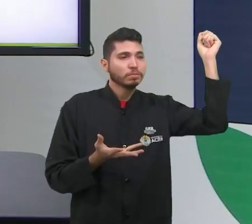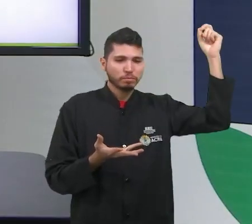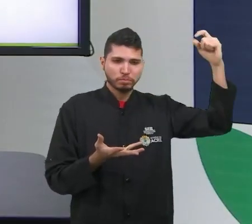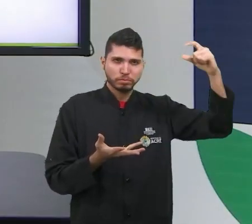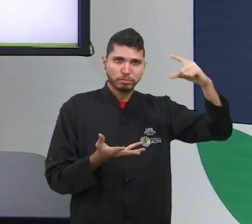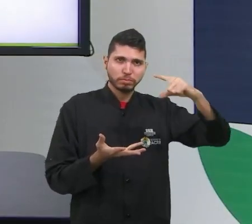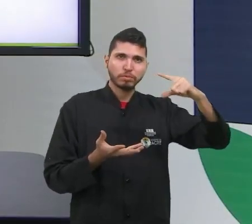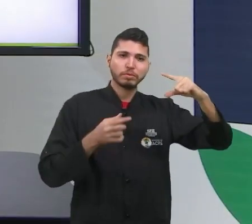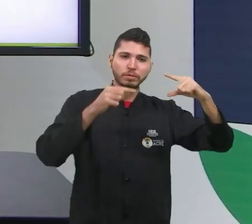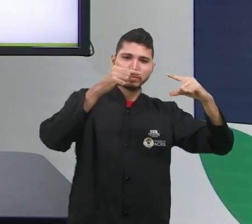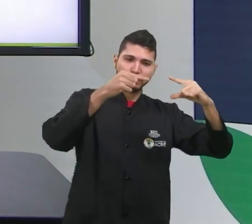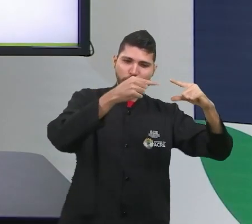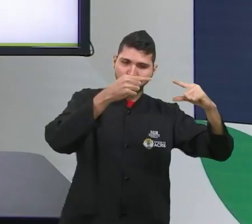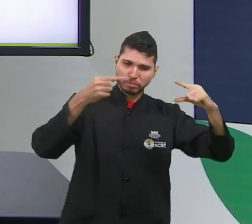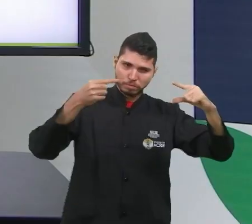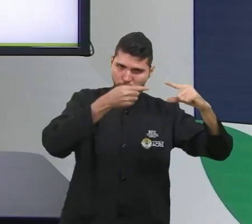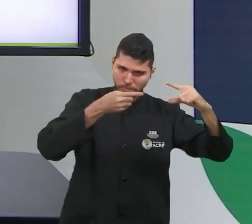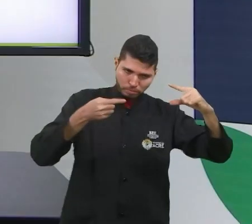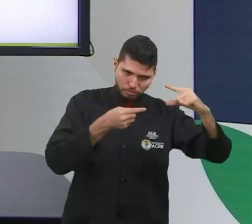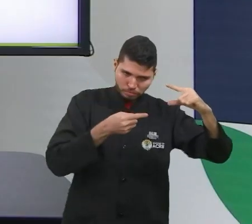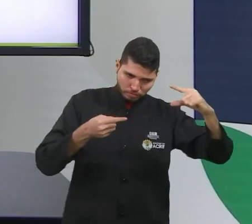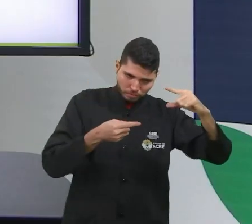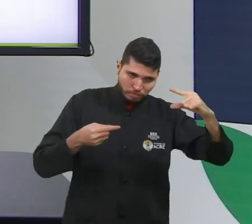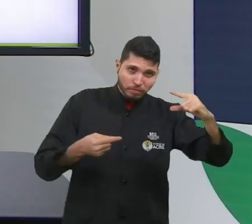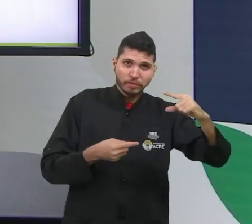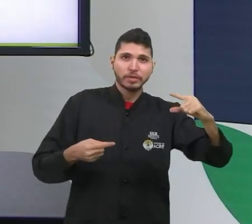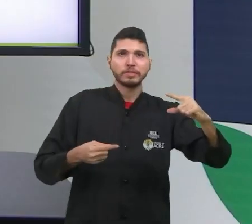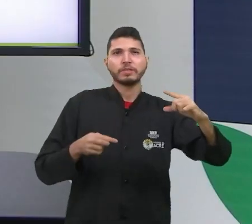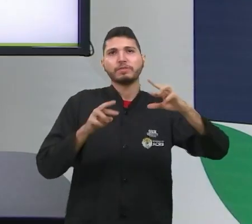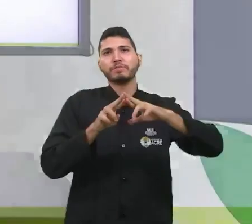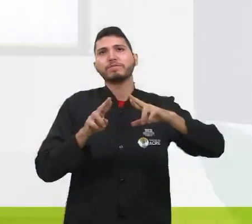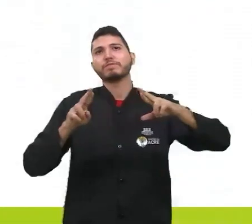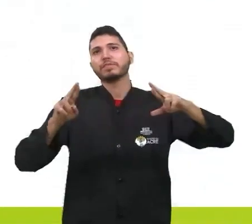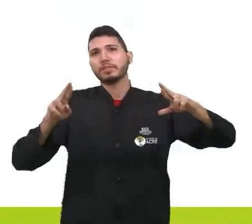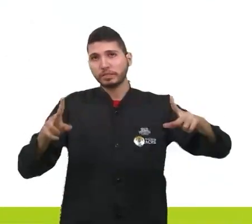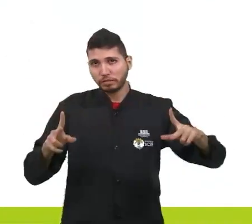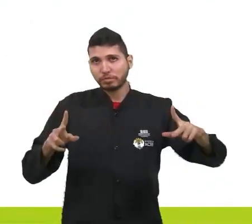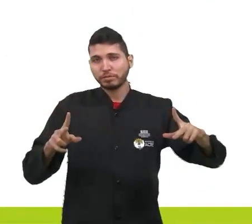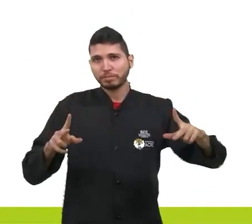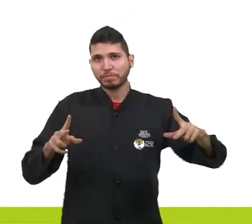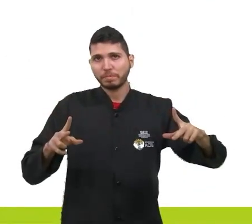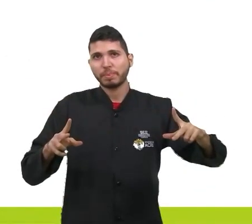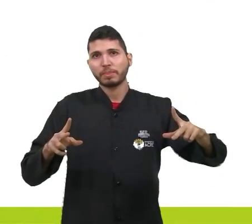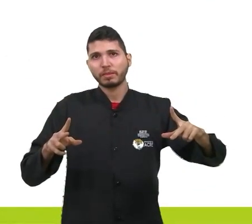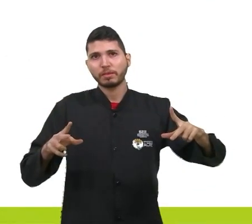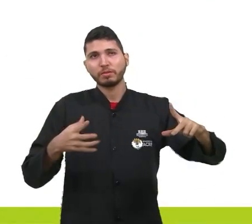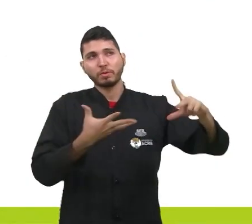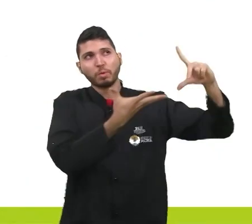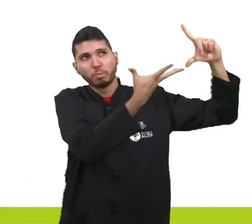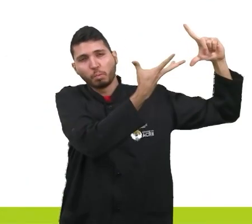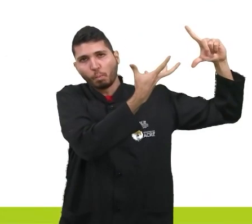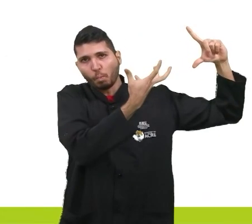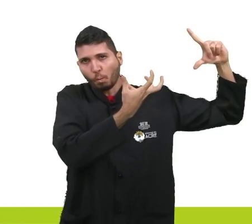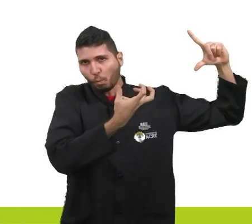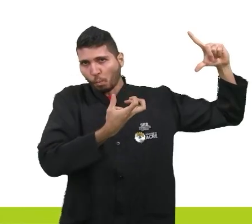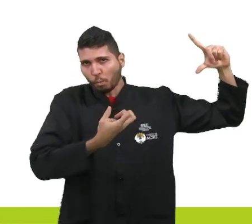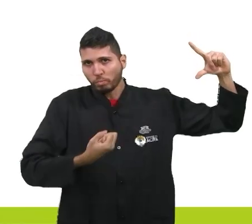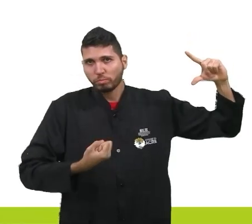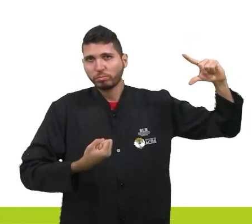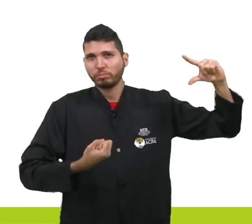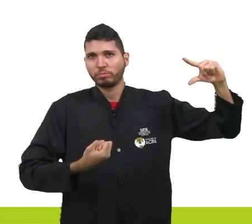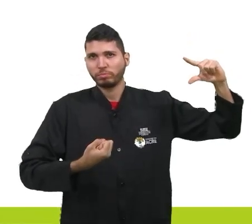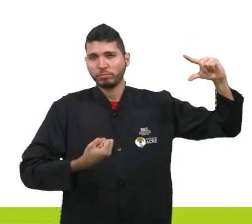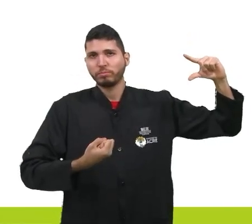O interessante é que eu trouxe um pequeno texto que diz o seguinte, olhem na tela comigo. A temperatura diminui, ó,